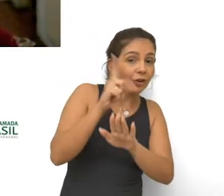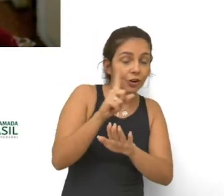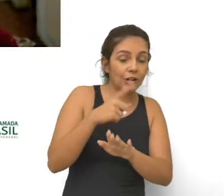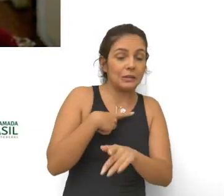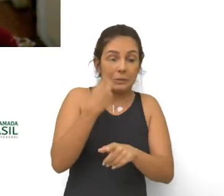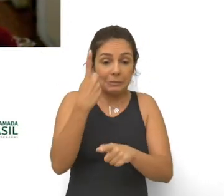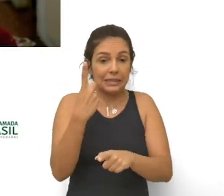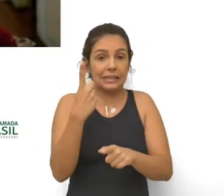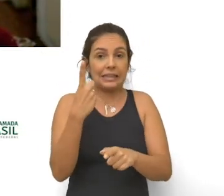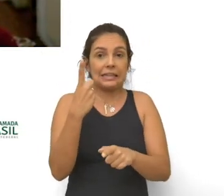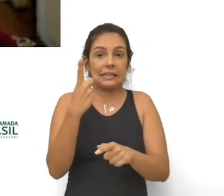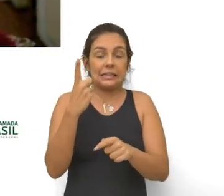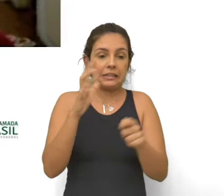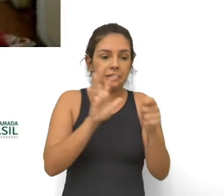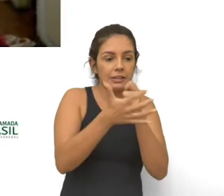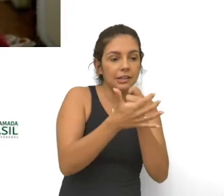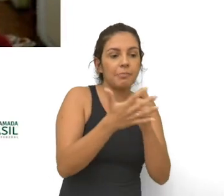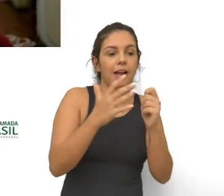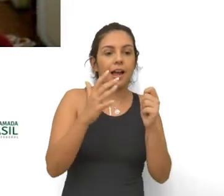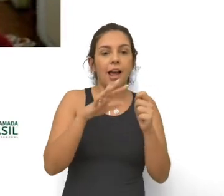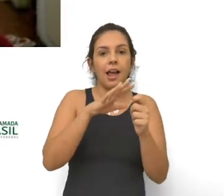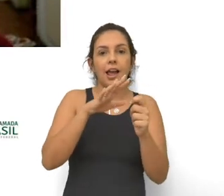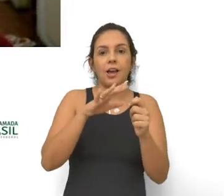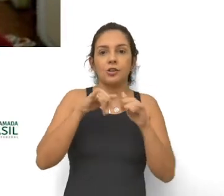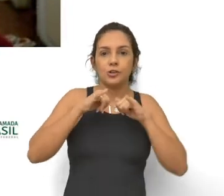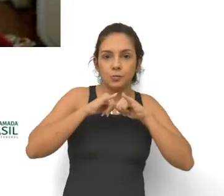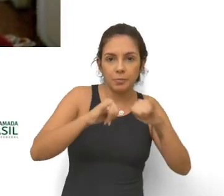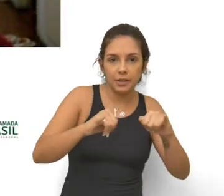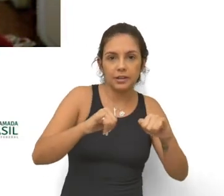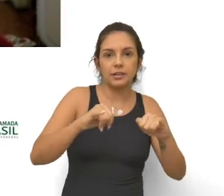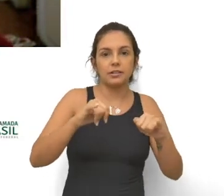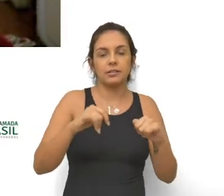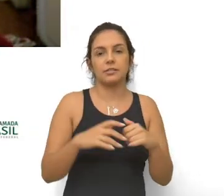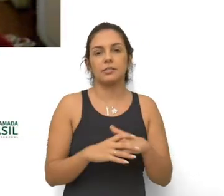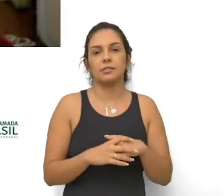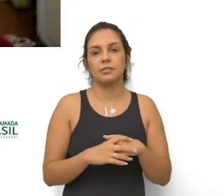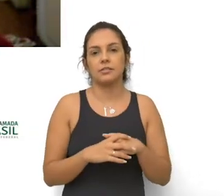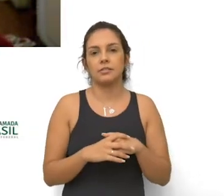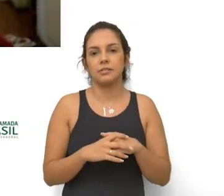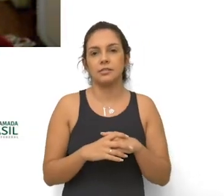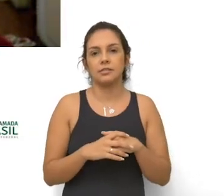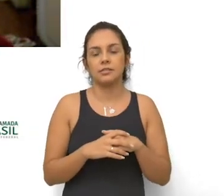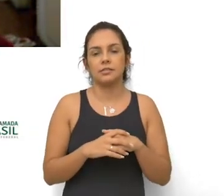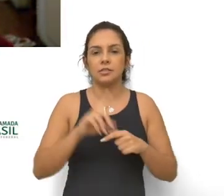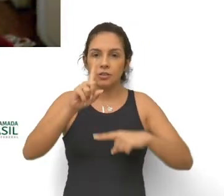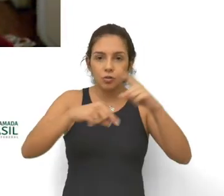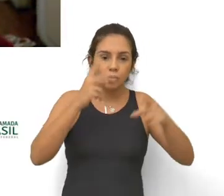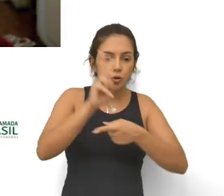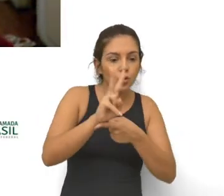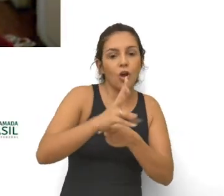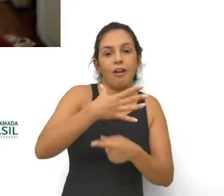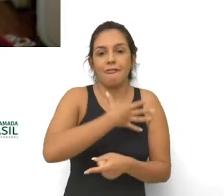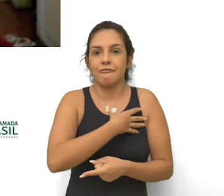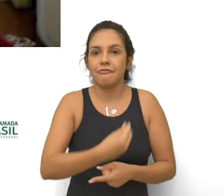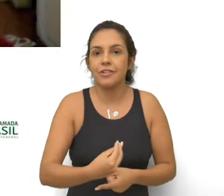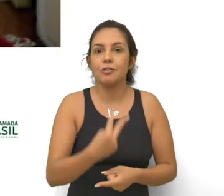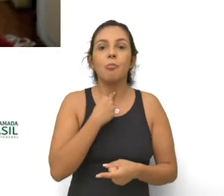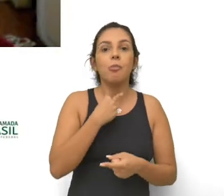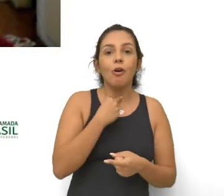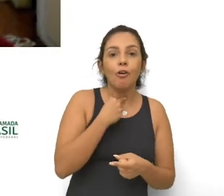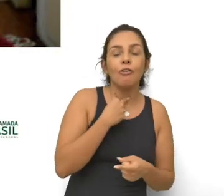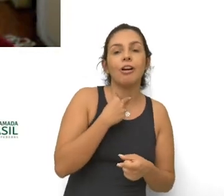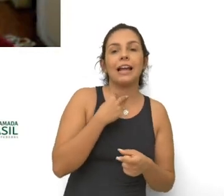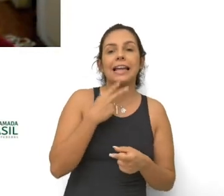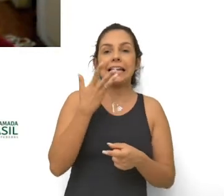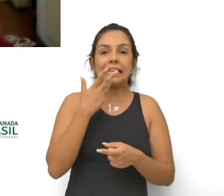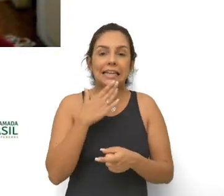primeiro eu tenho que, desinfetar tudo. Está lá horas no supermercado desinfetando. Depois eu ligo e está falando, não, agora não posso não, estou